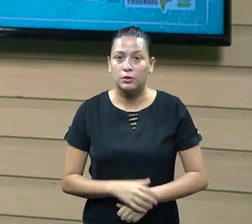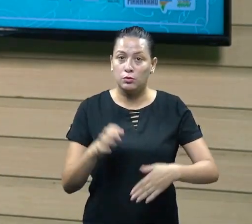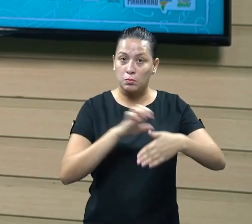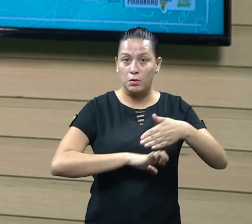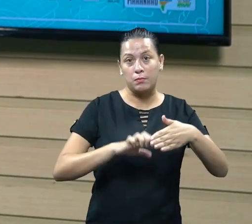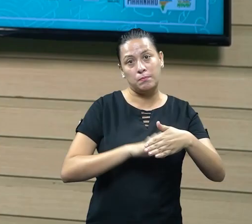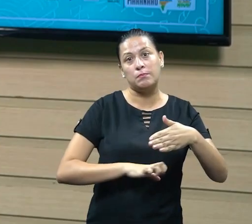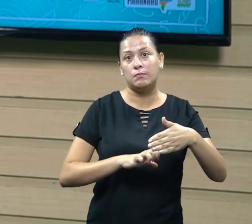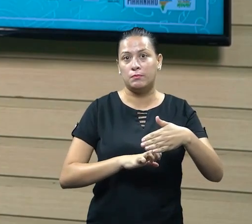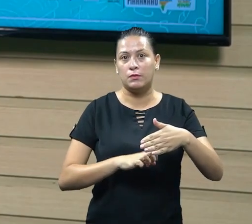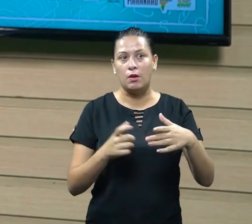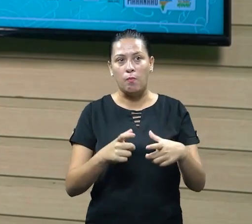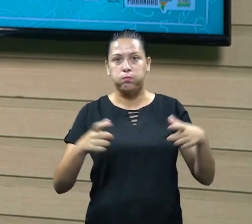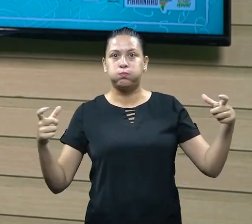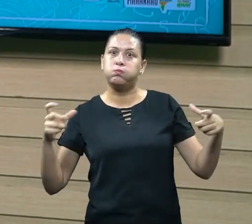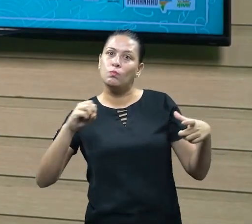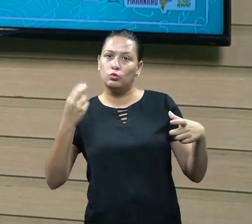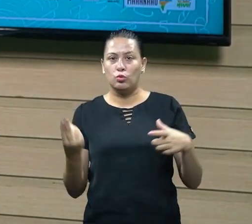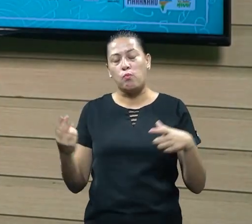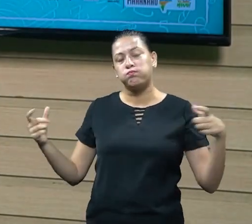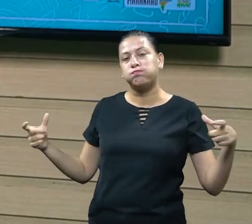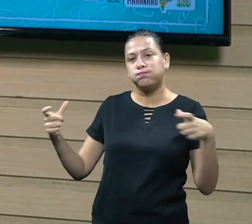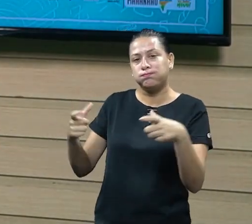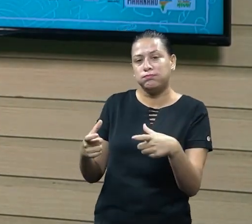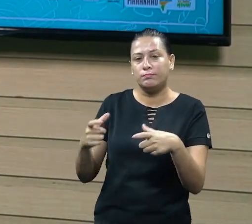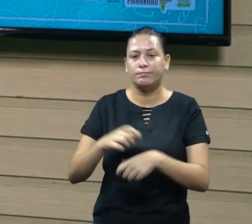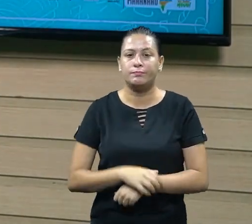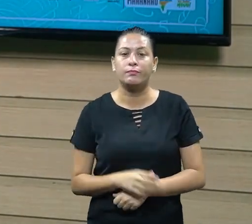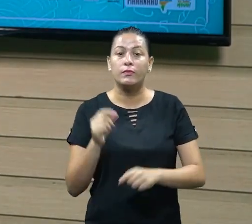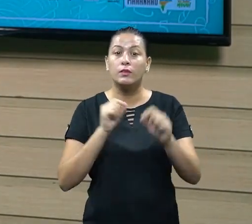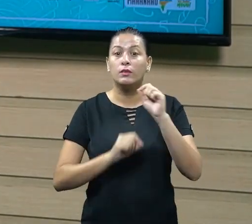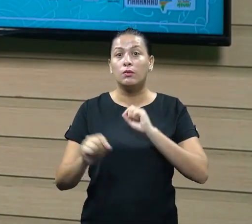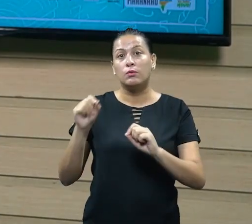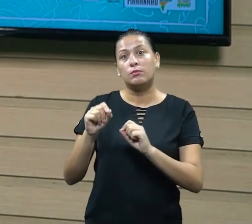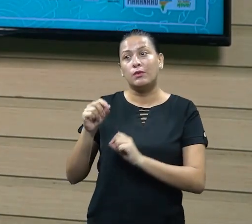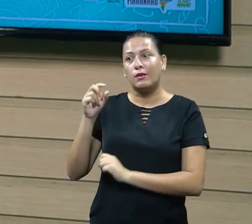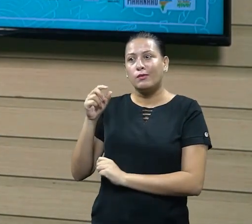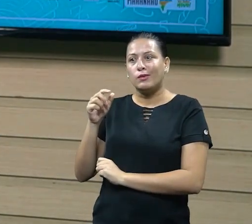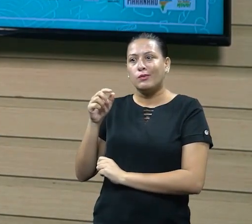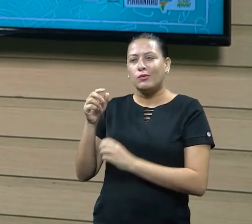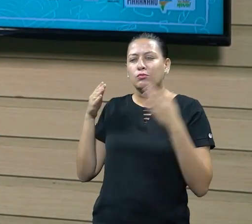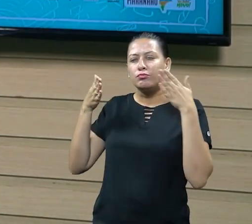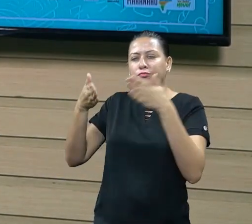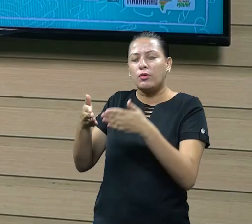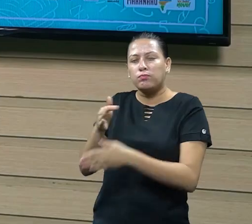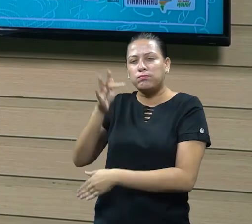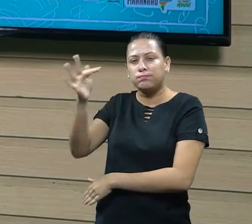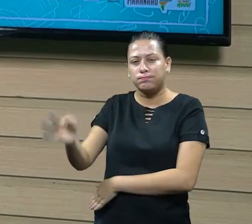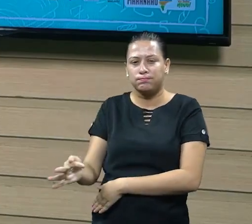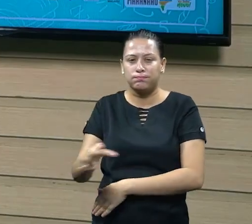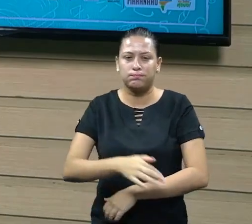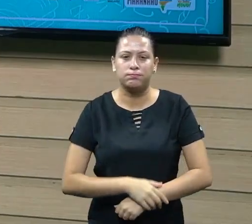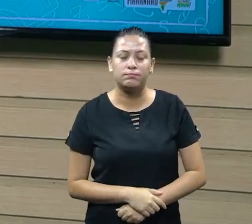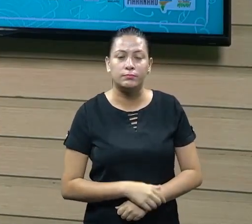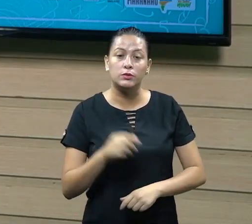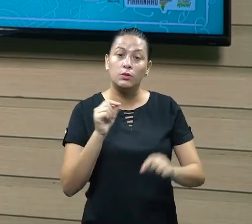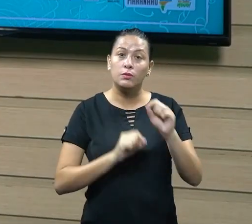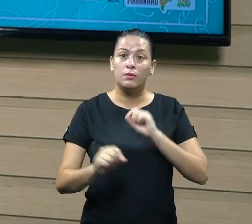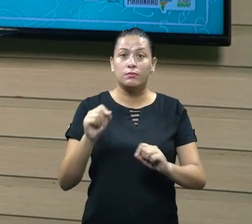gente começa aqui falando do olhar para o futuro. E aí nada melhor do que começar com a